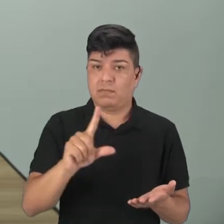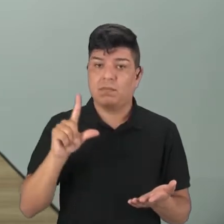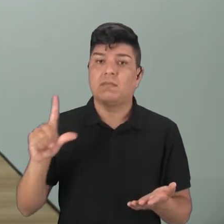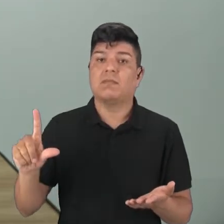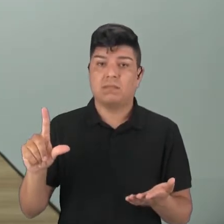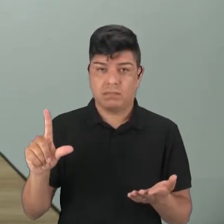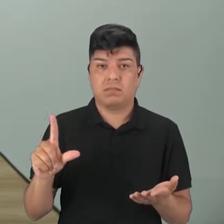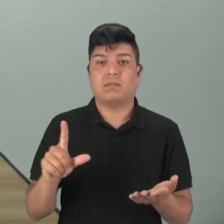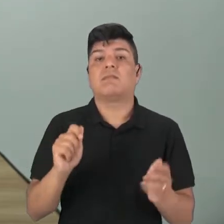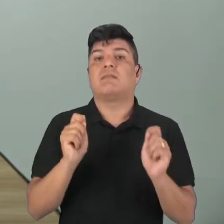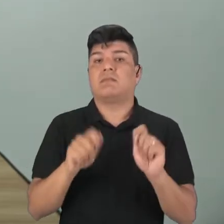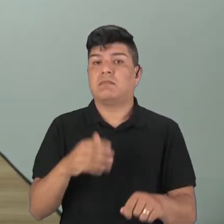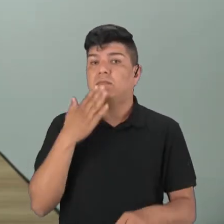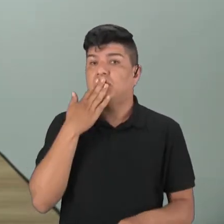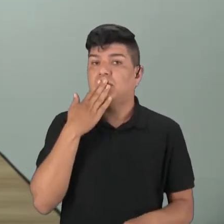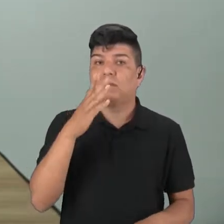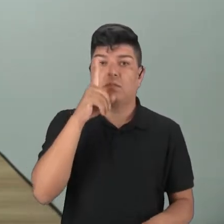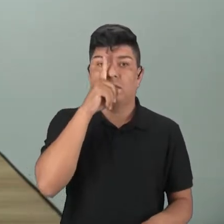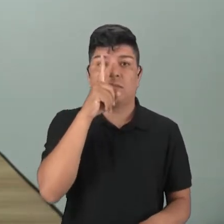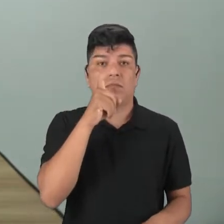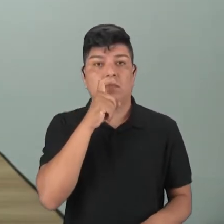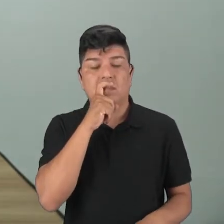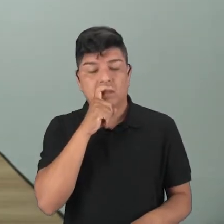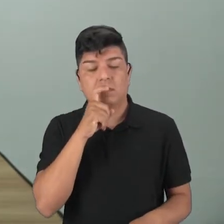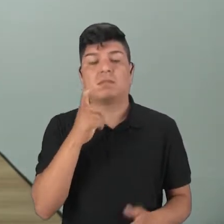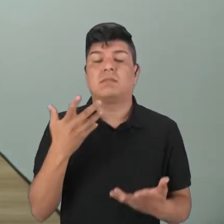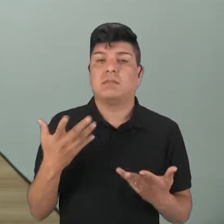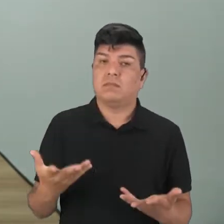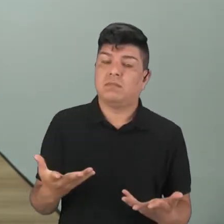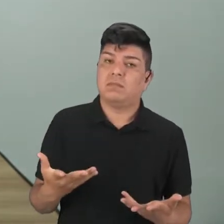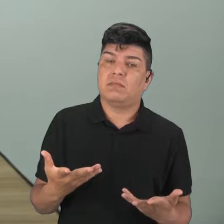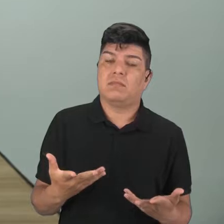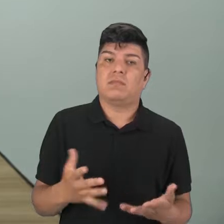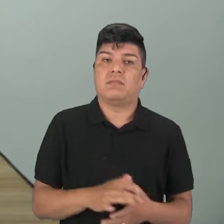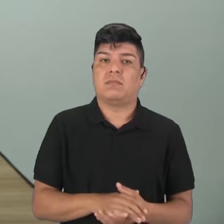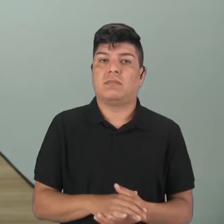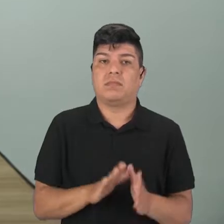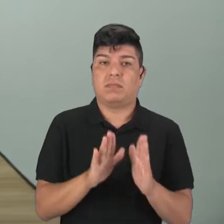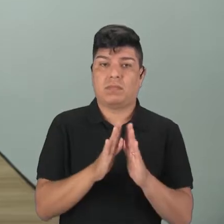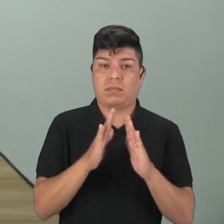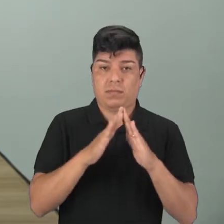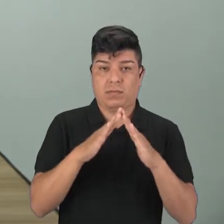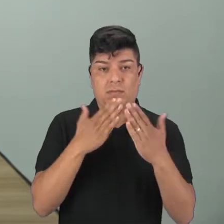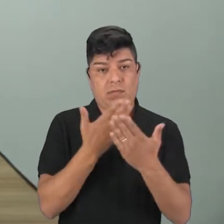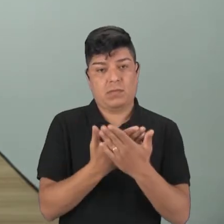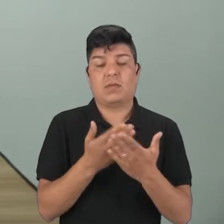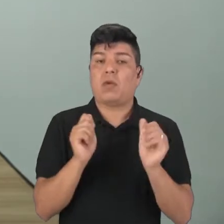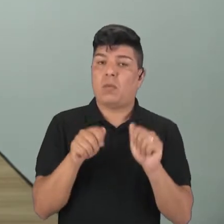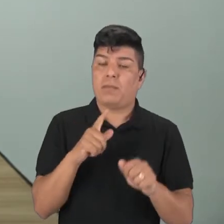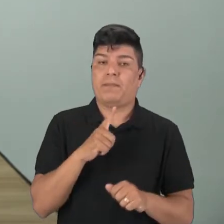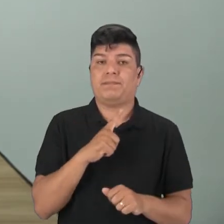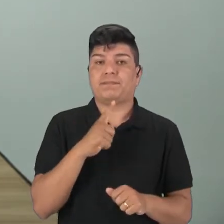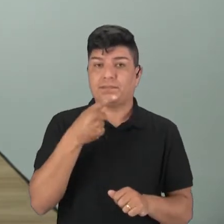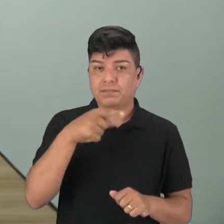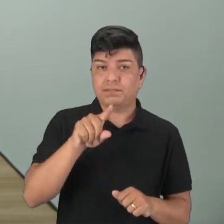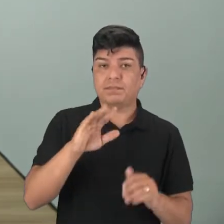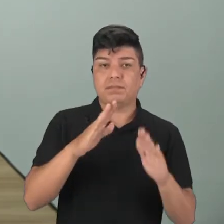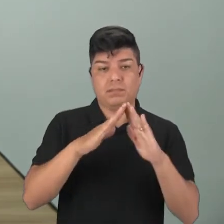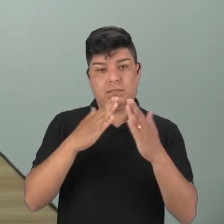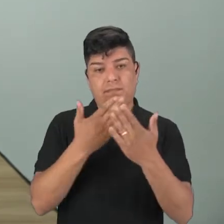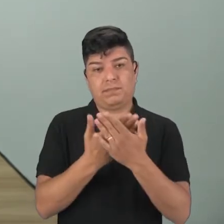gibi, vocês podem aí pedir para o papai ou para a mamãe, Quem sabe? Na escola pode ter gibi, pode ir à